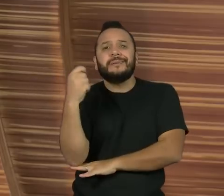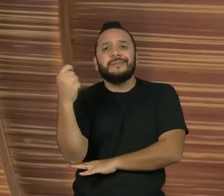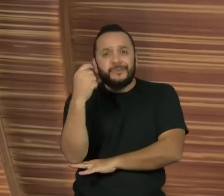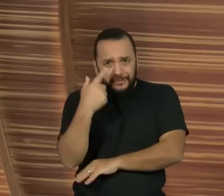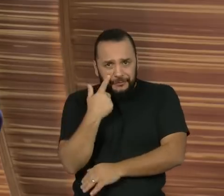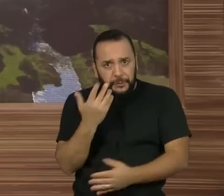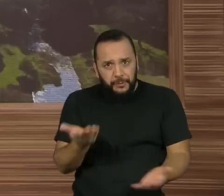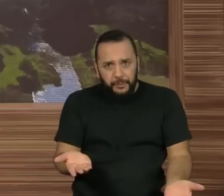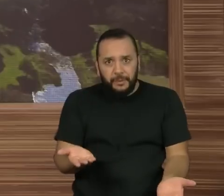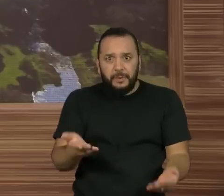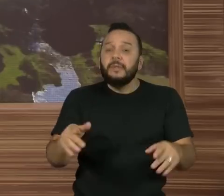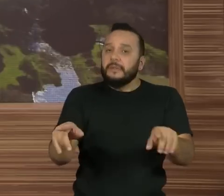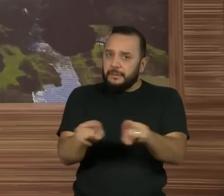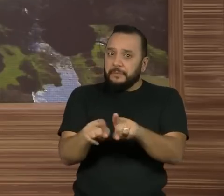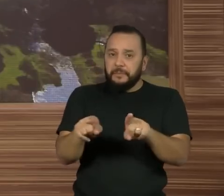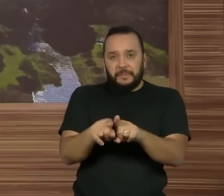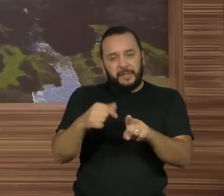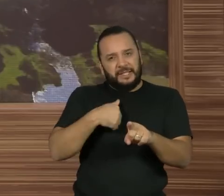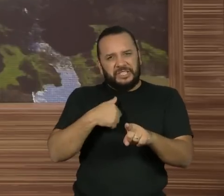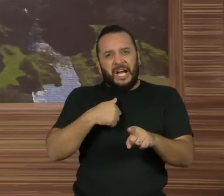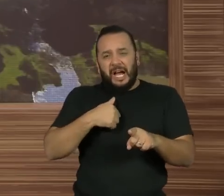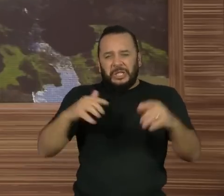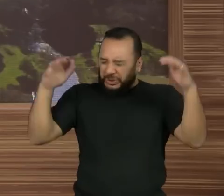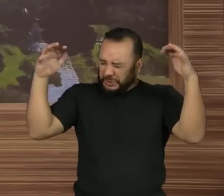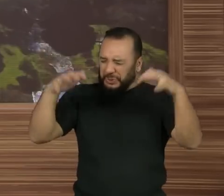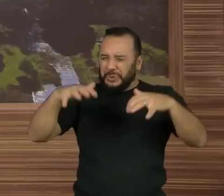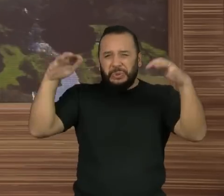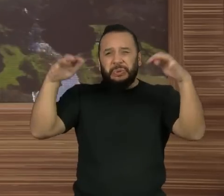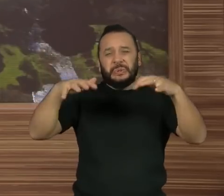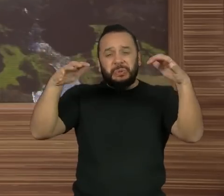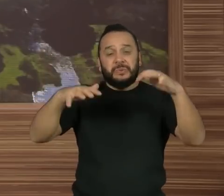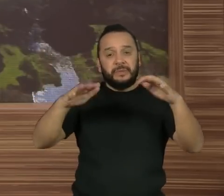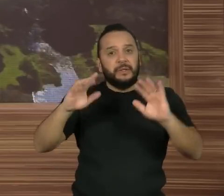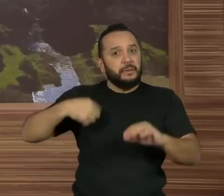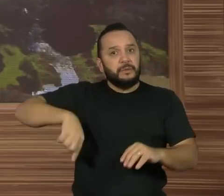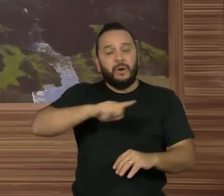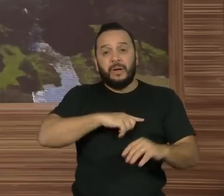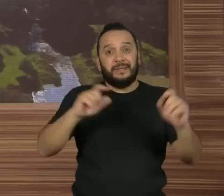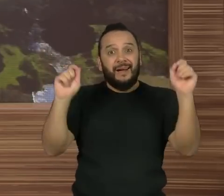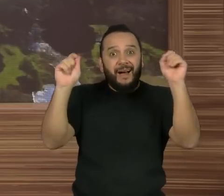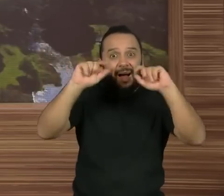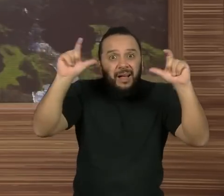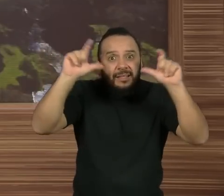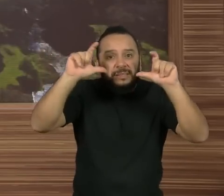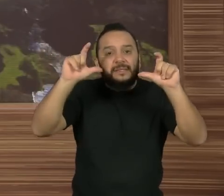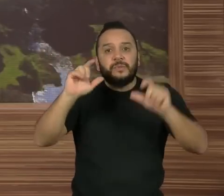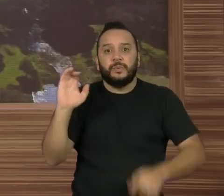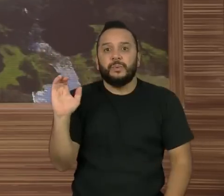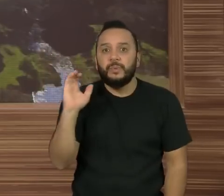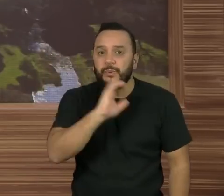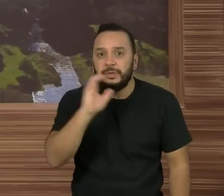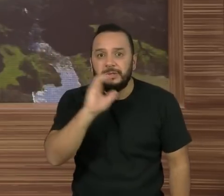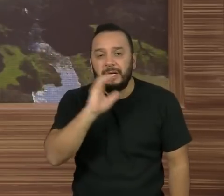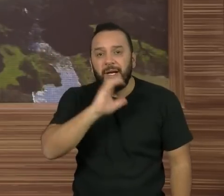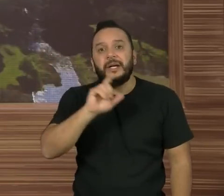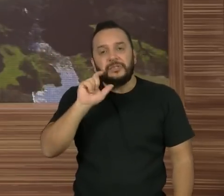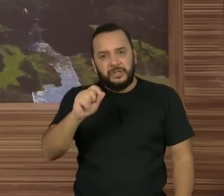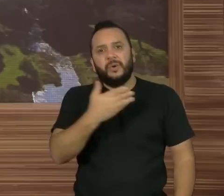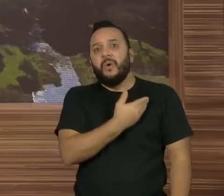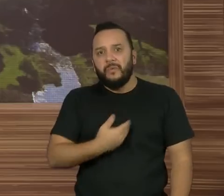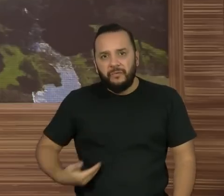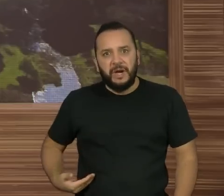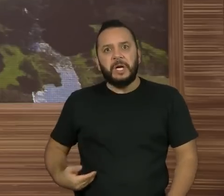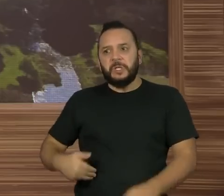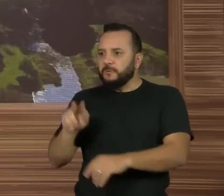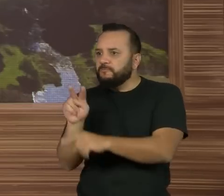do Sul. Acontecimentos desse tipo acendem o alerta para a necessidade urgente de políticas públicas